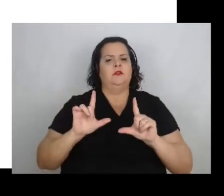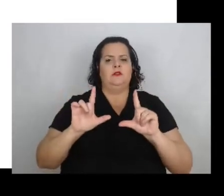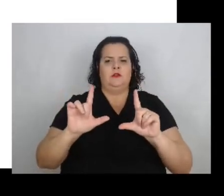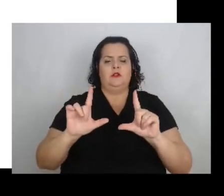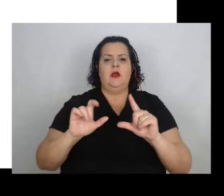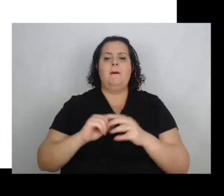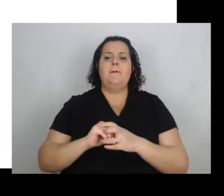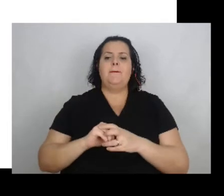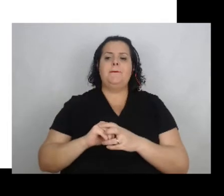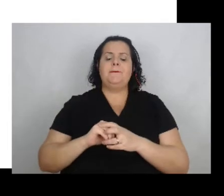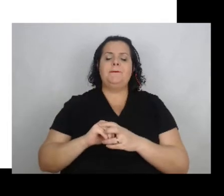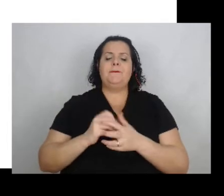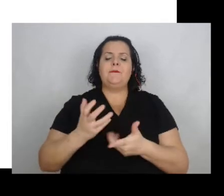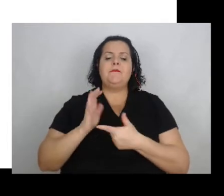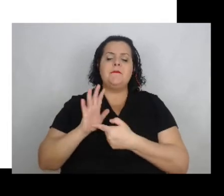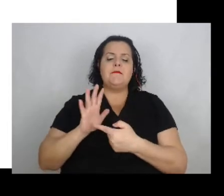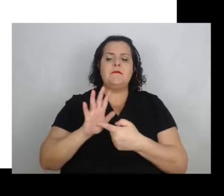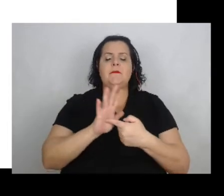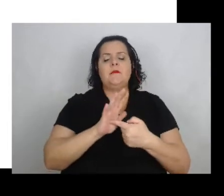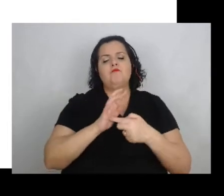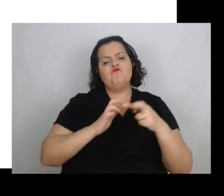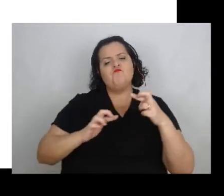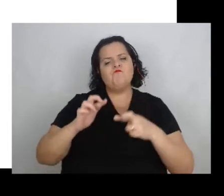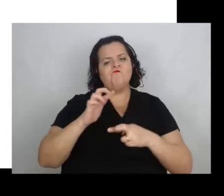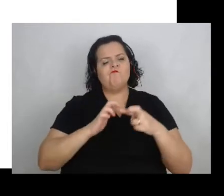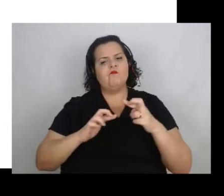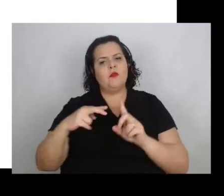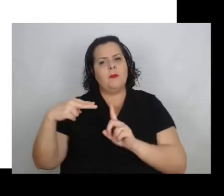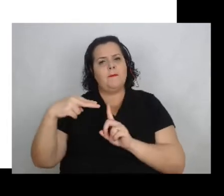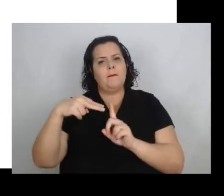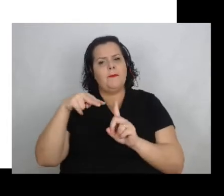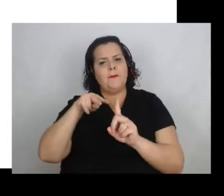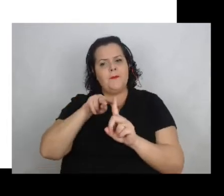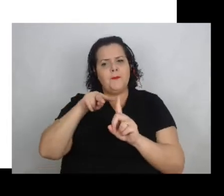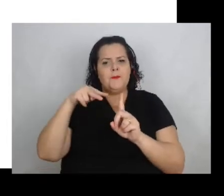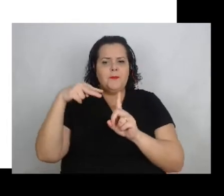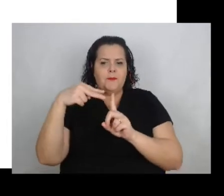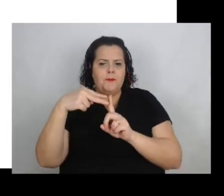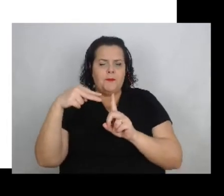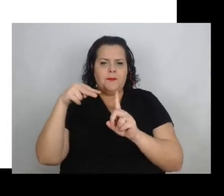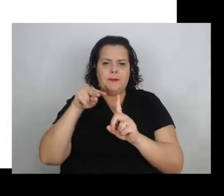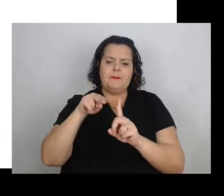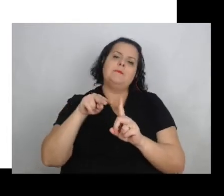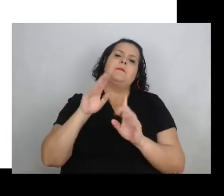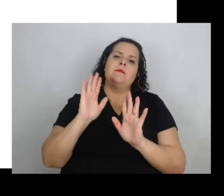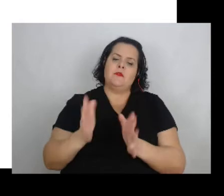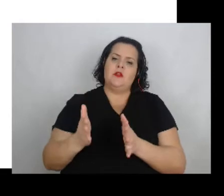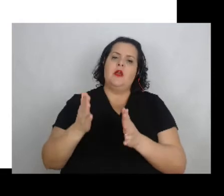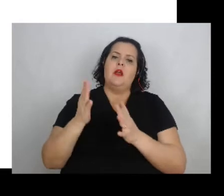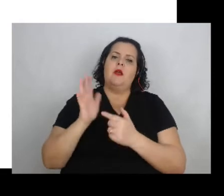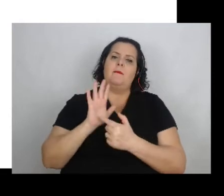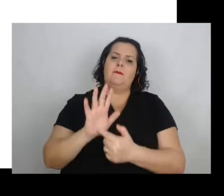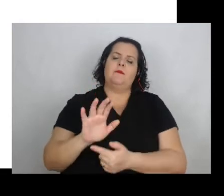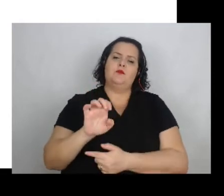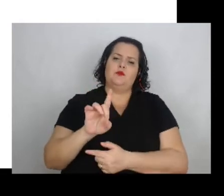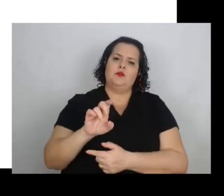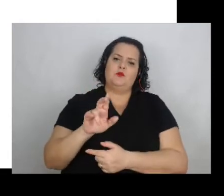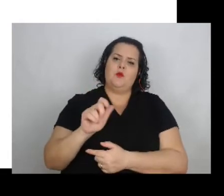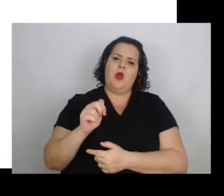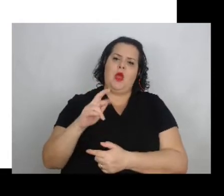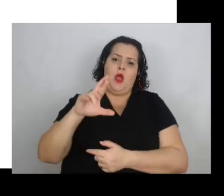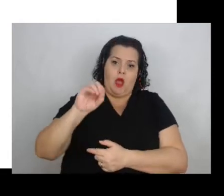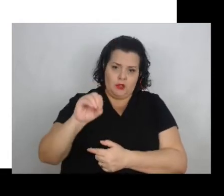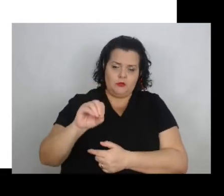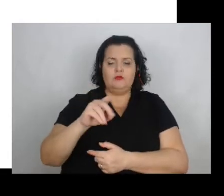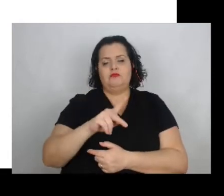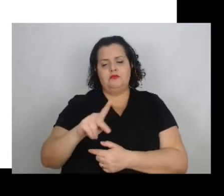pouco uma análise de uma outra perspectiva, já anunciada, inclusive, pelo professor Eduardo e pela professora Nancy, que é o papel